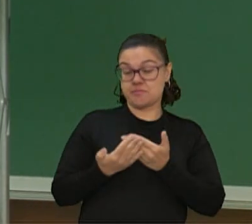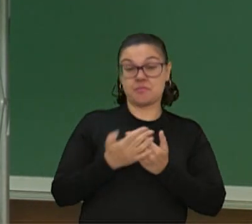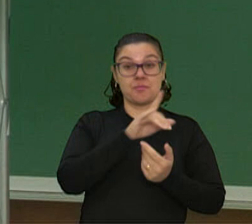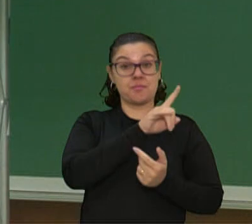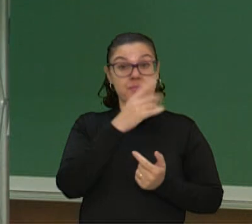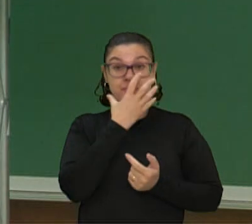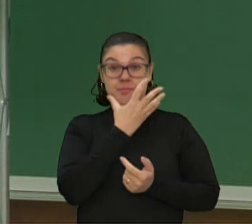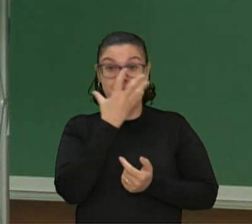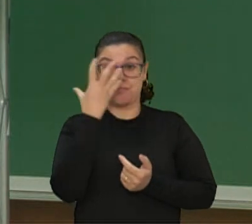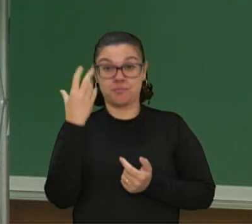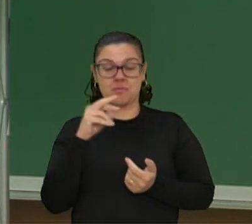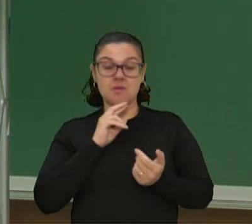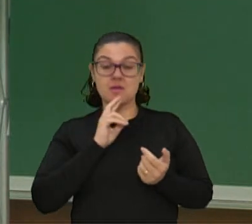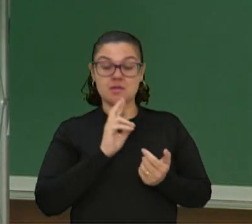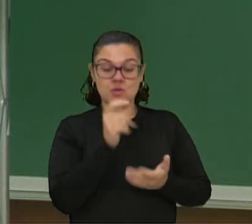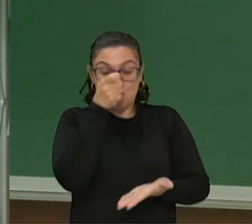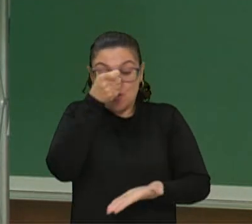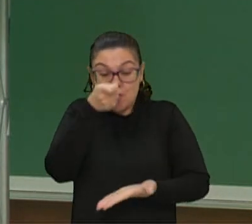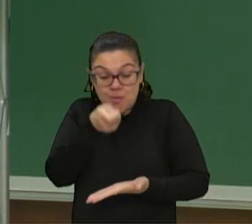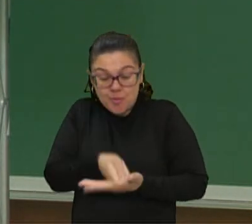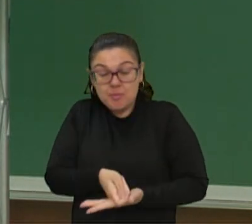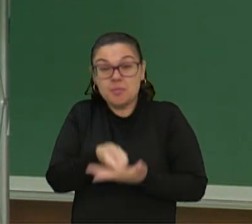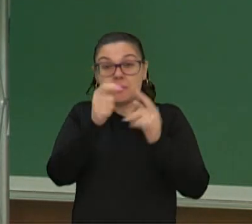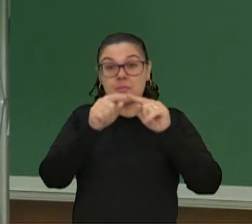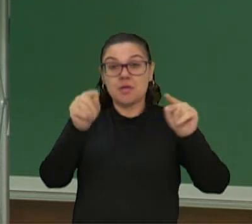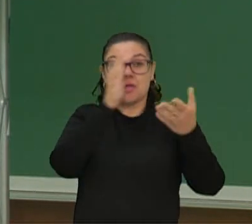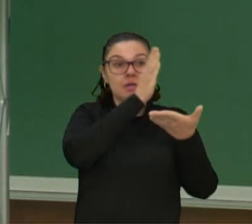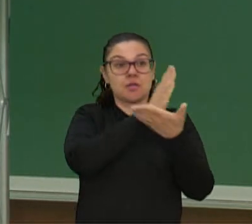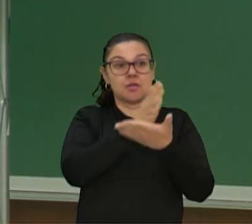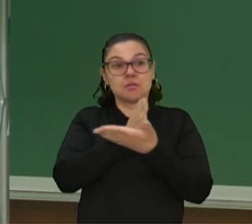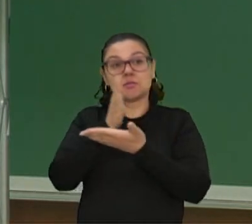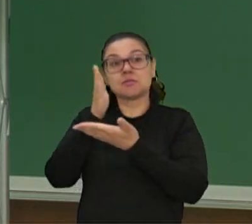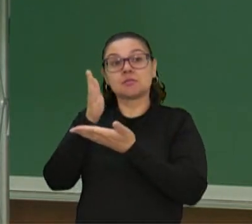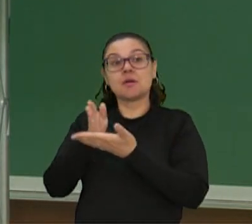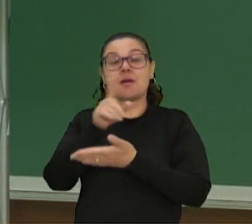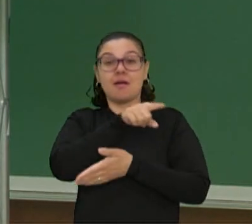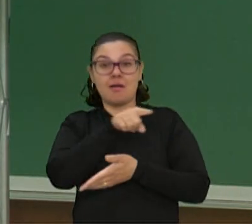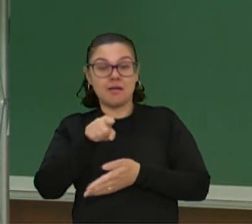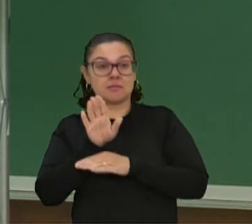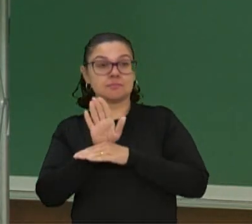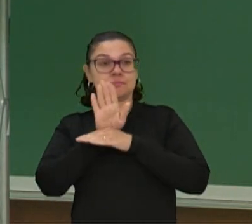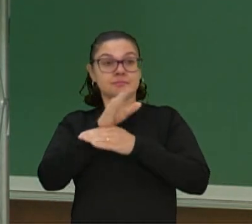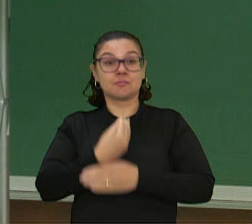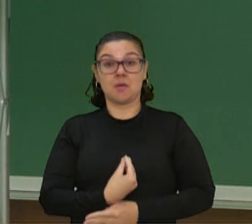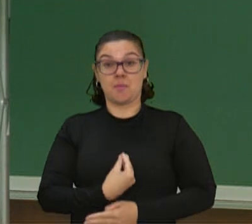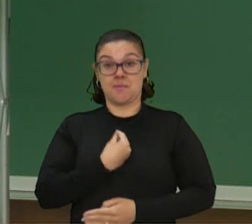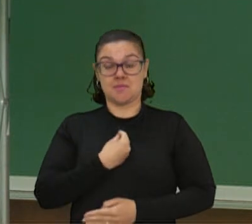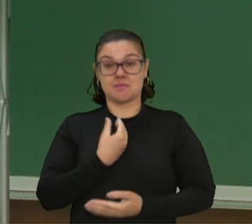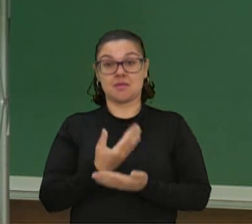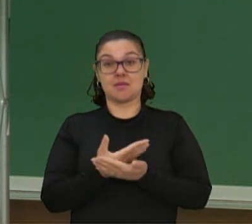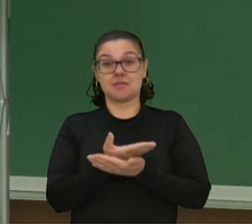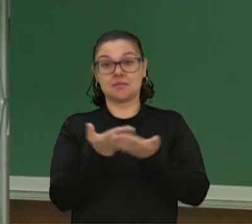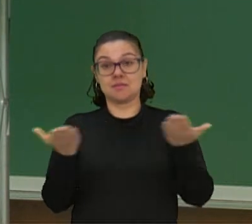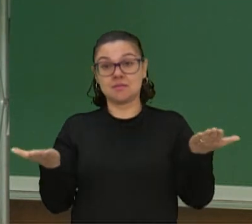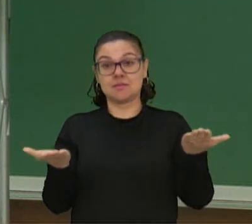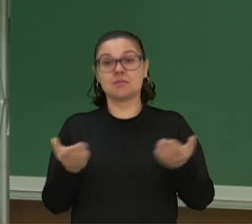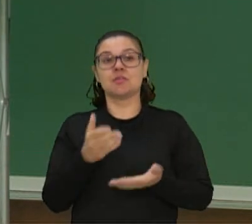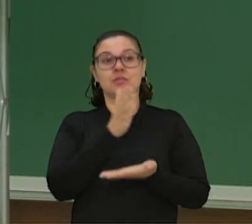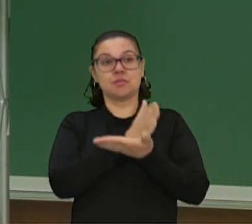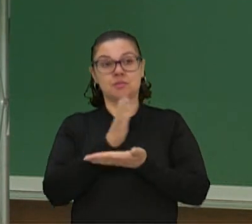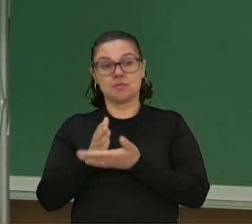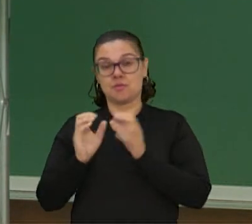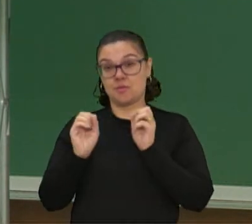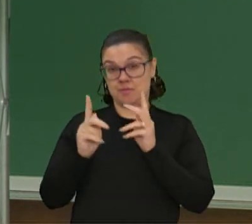esqueça de responder a questão obrigatória diariamente. Ela garante a presença de vocês no